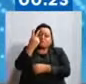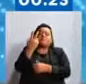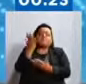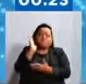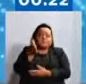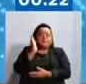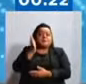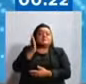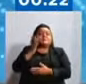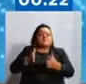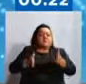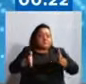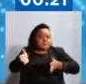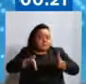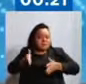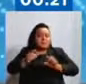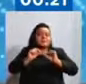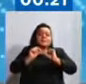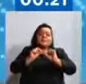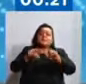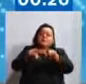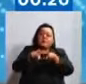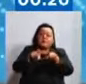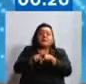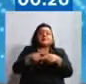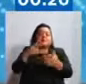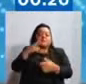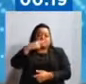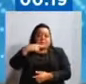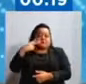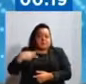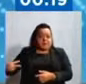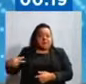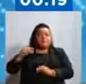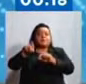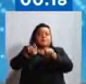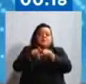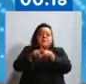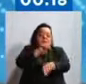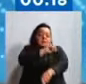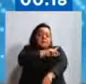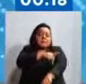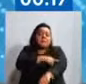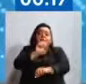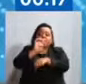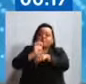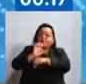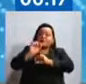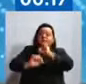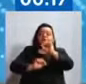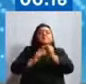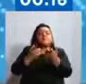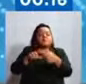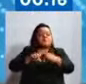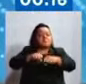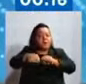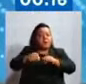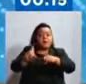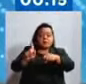Fui também deputado federal por três mandatos. Sou formado em gestão pública, conheço de gestão.